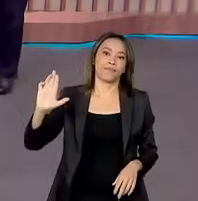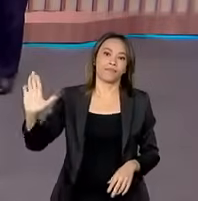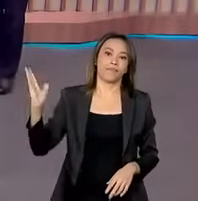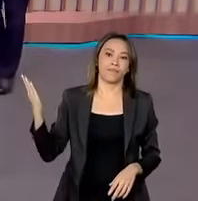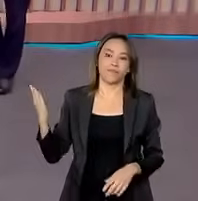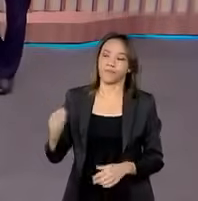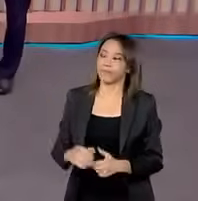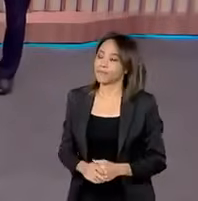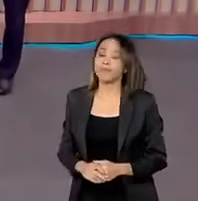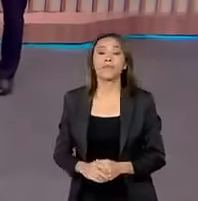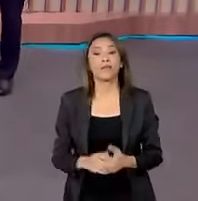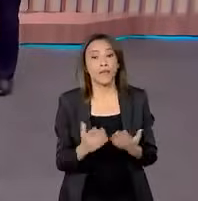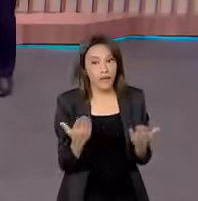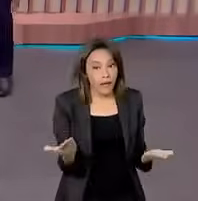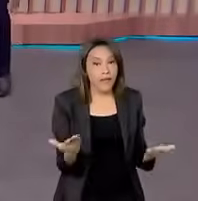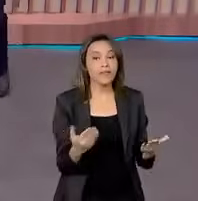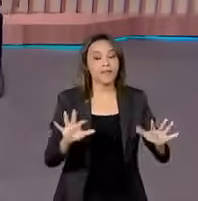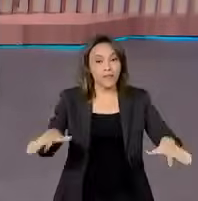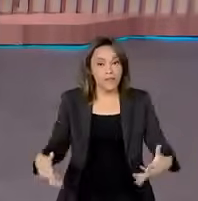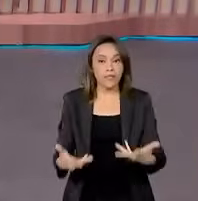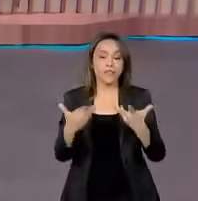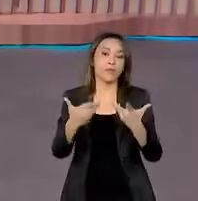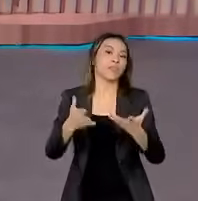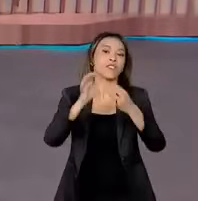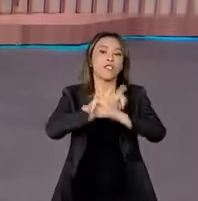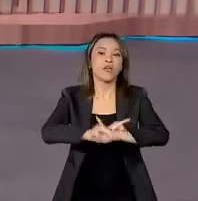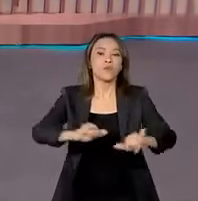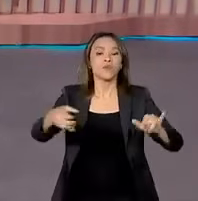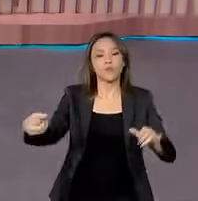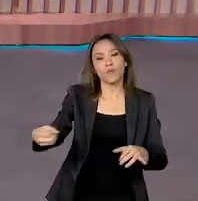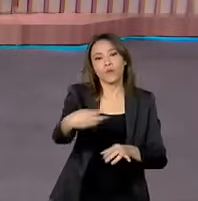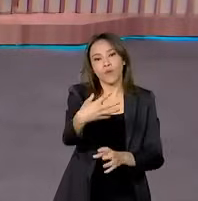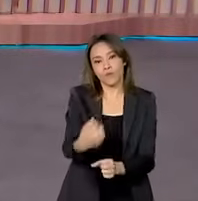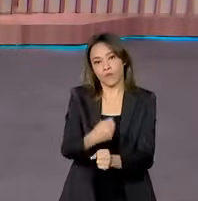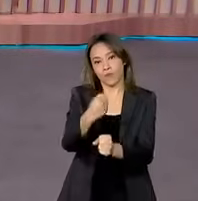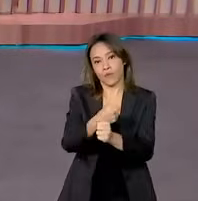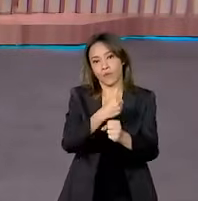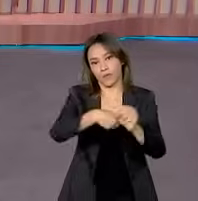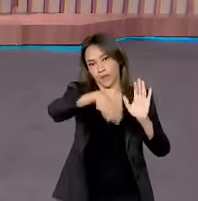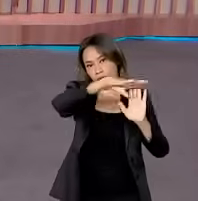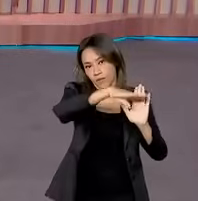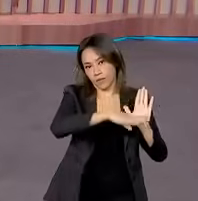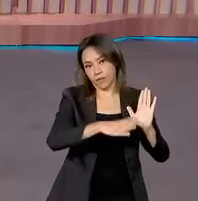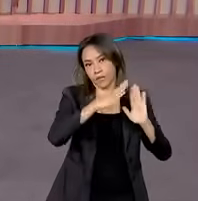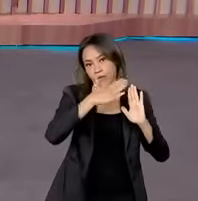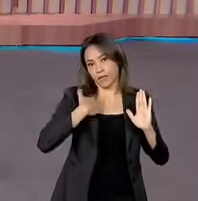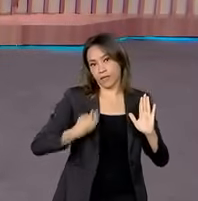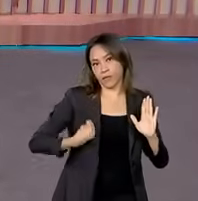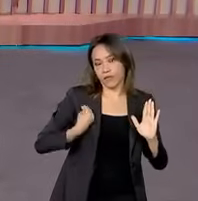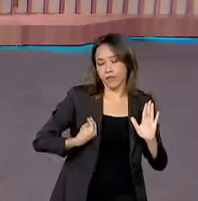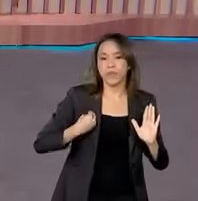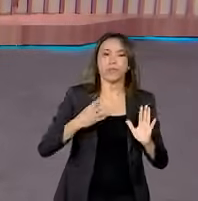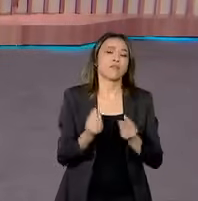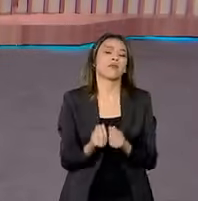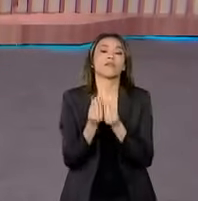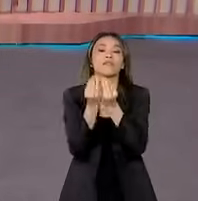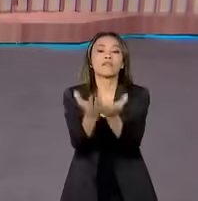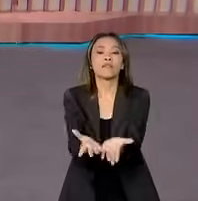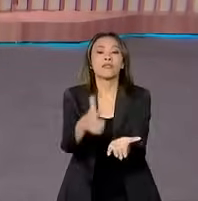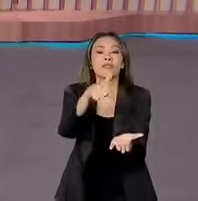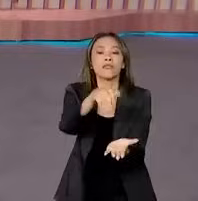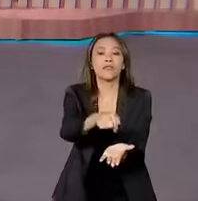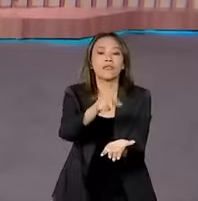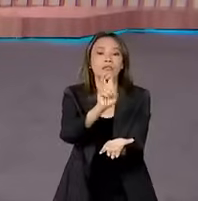presidente. Tá, e essa foi a cerimônia de anúncio de novas moradias do Minha Casa Minha Vida. Serão destinadas 75